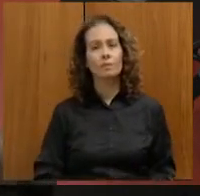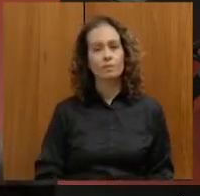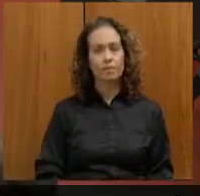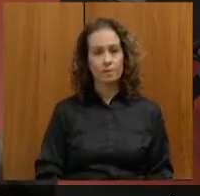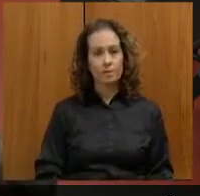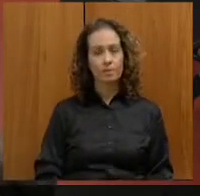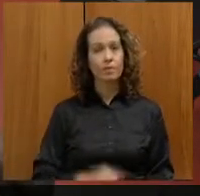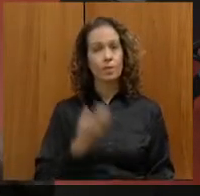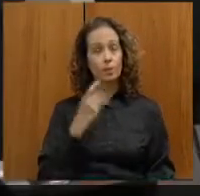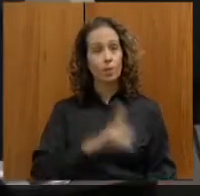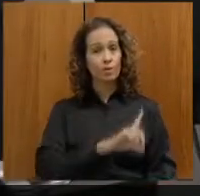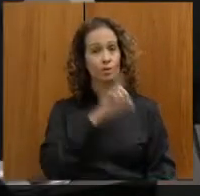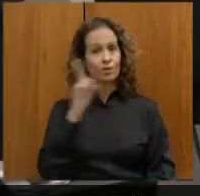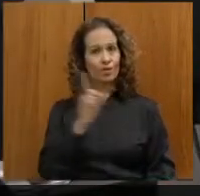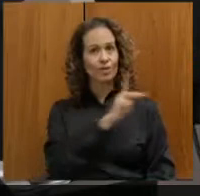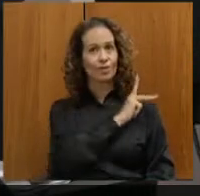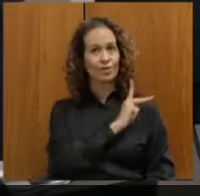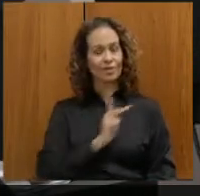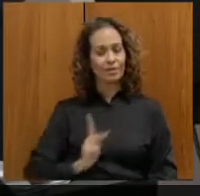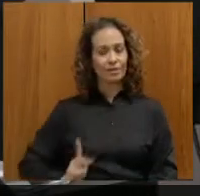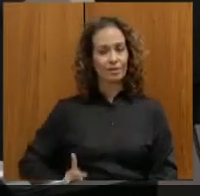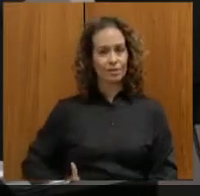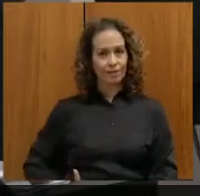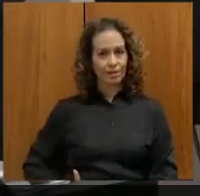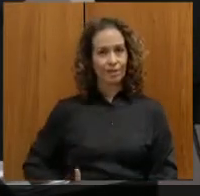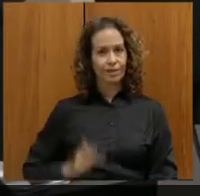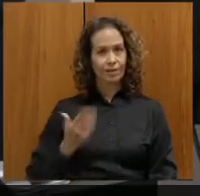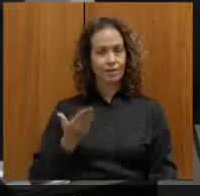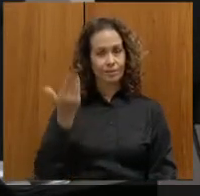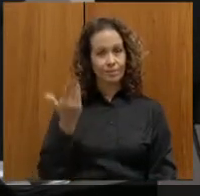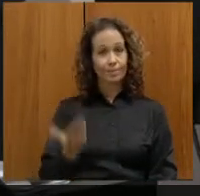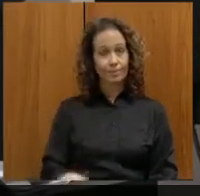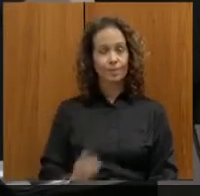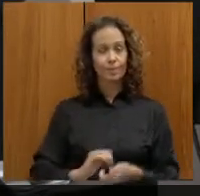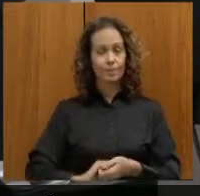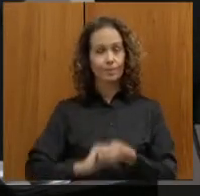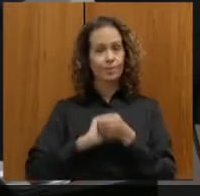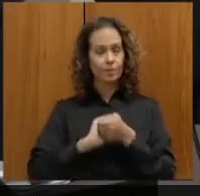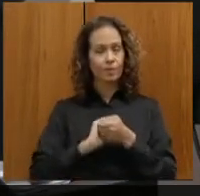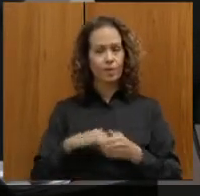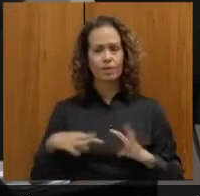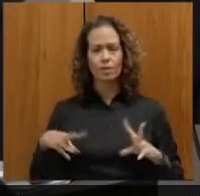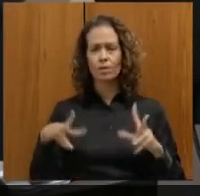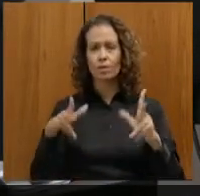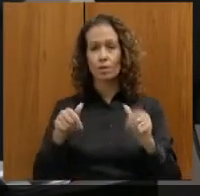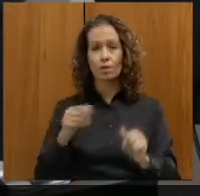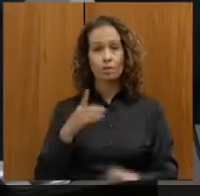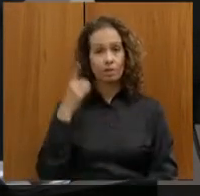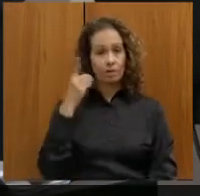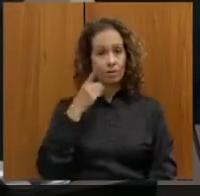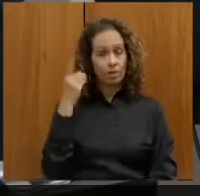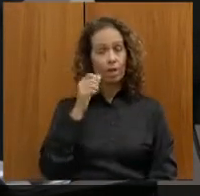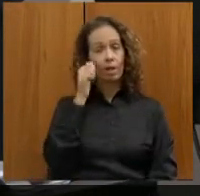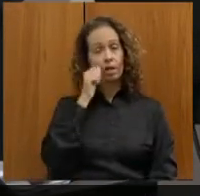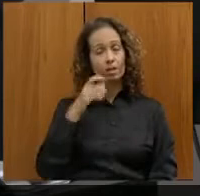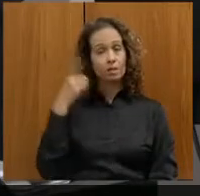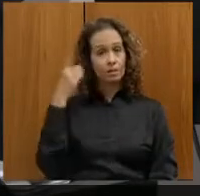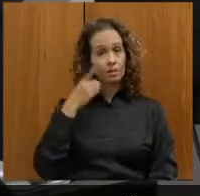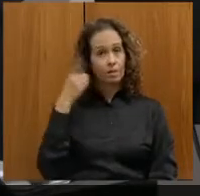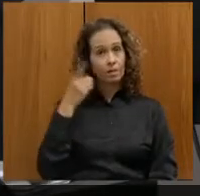bom dia seu presidente na sua pessoa cumprimento de todos os deputados e deputadas